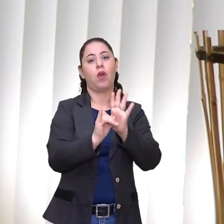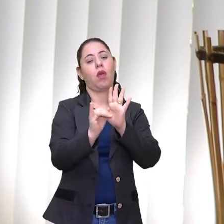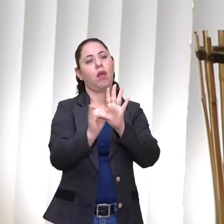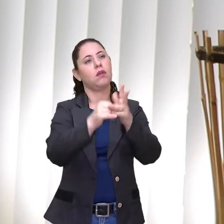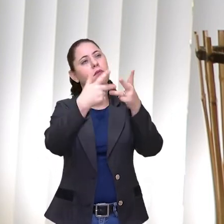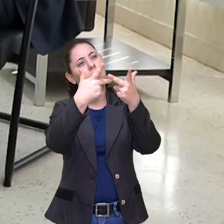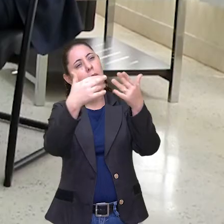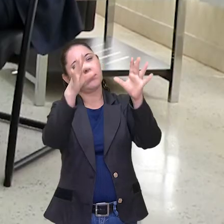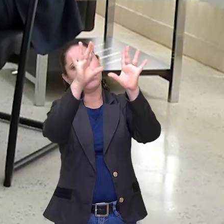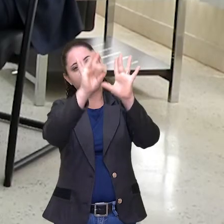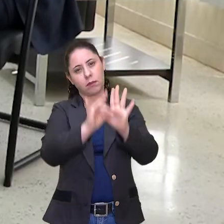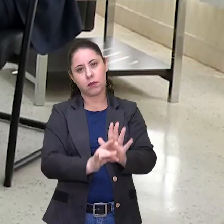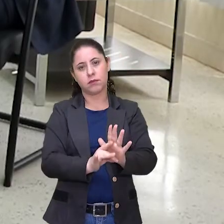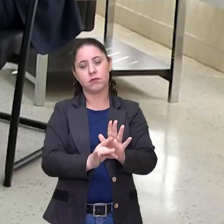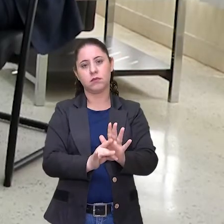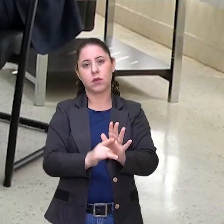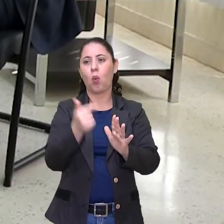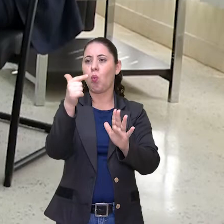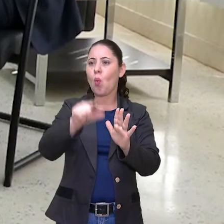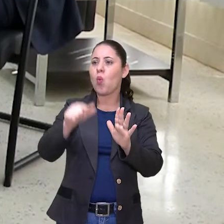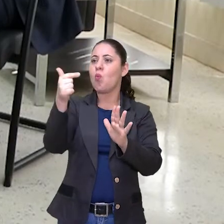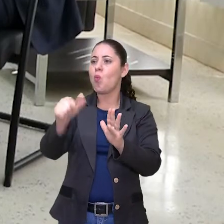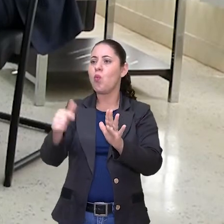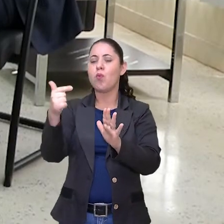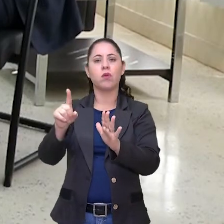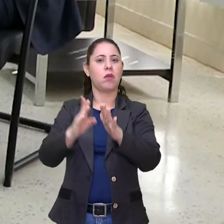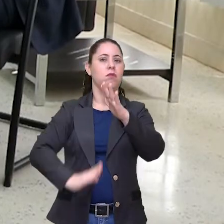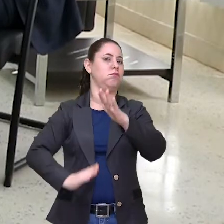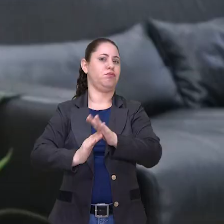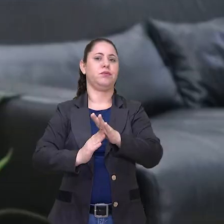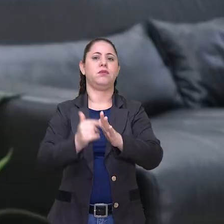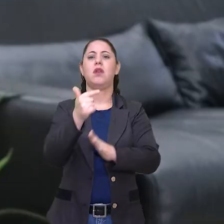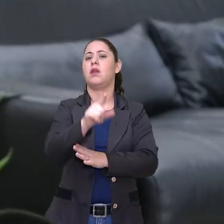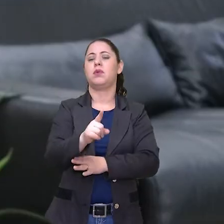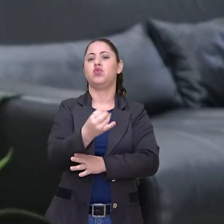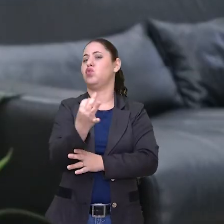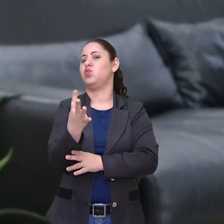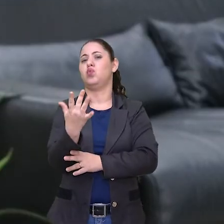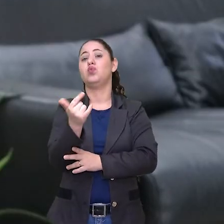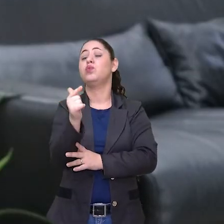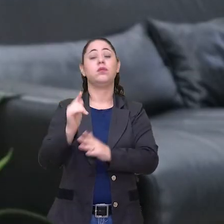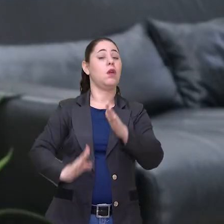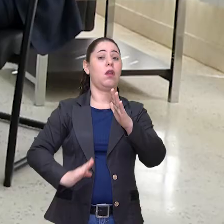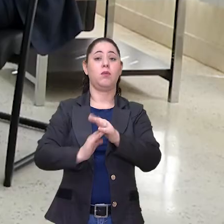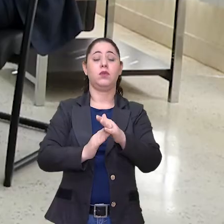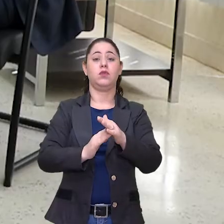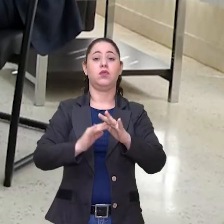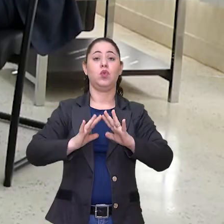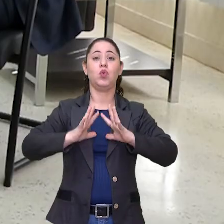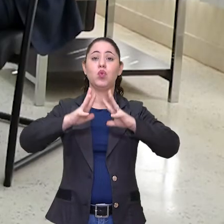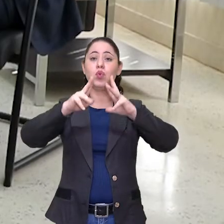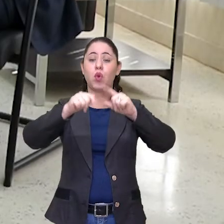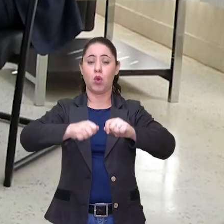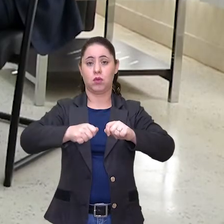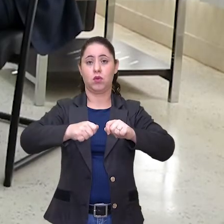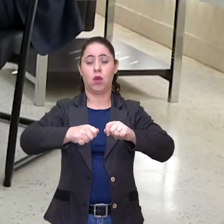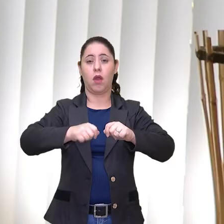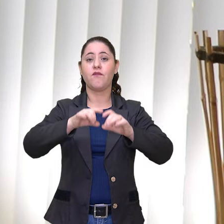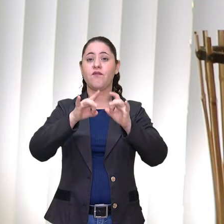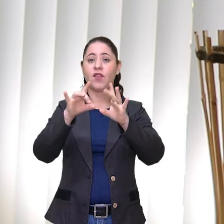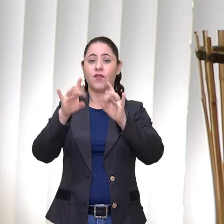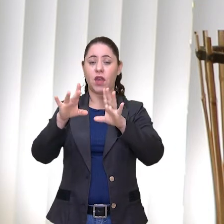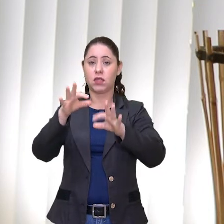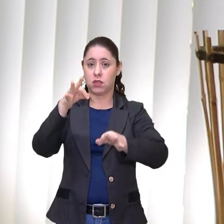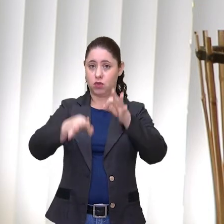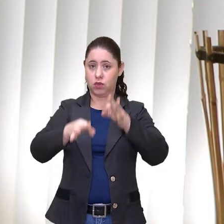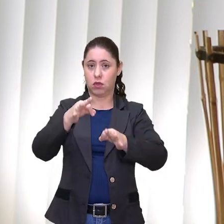leilão. E várias vezes ou não? Existe um limite para isso? Não tem limite. Todo leilão,